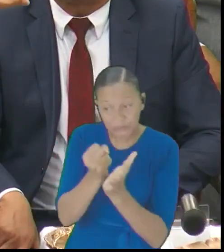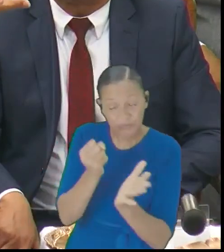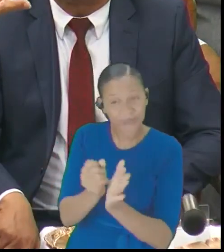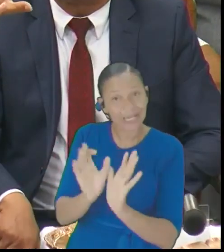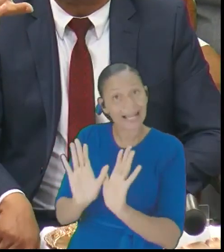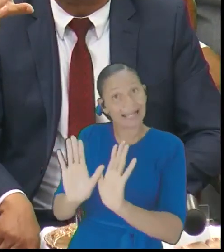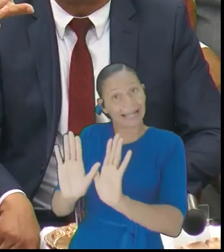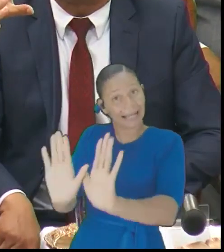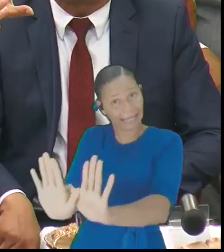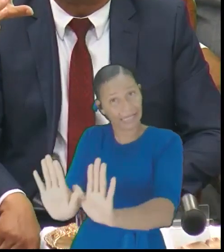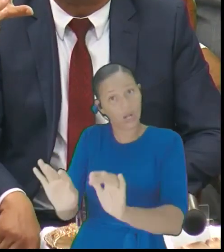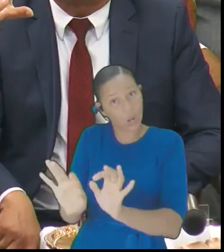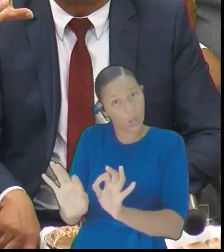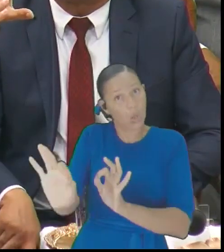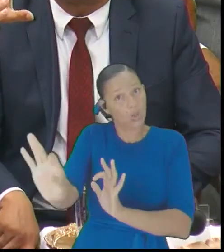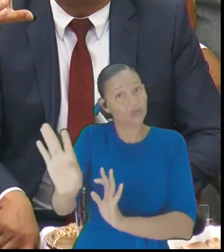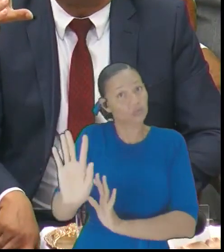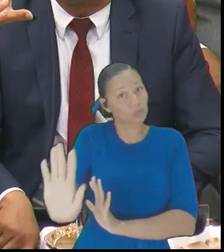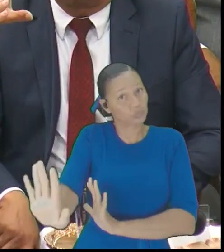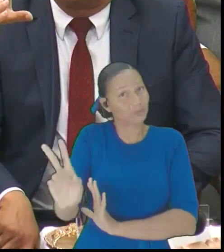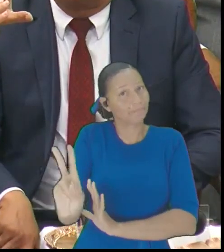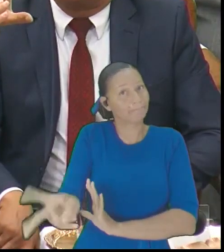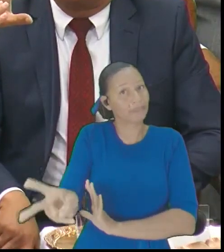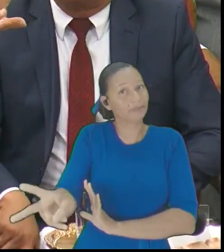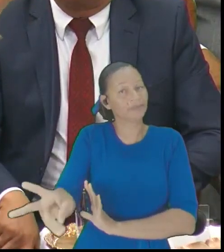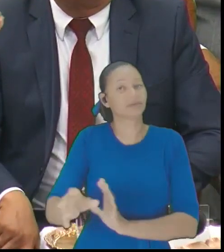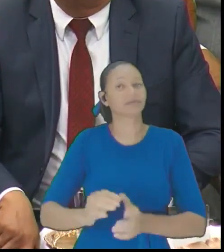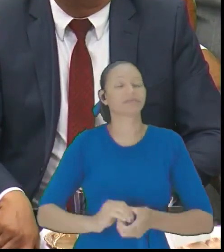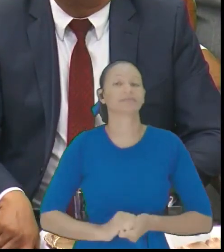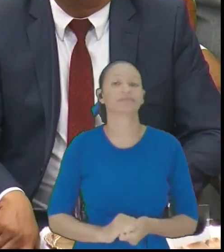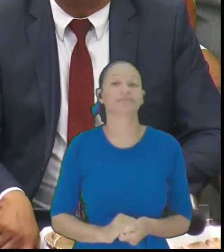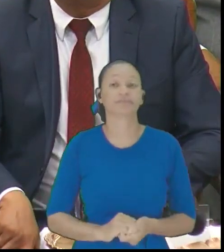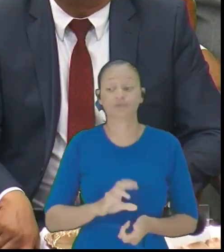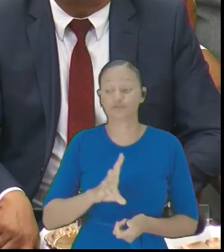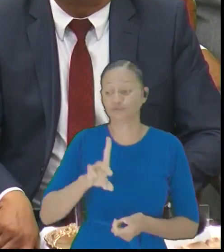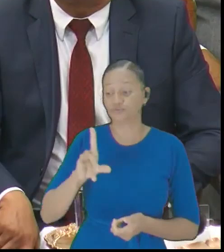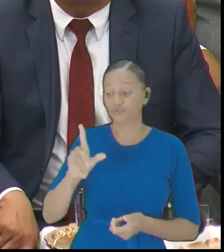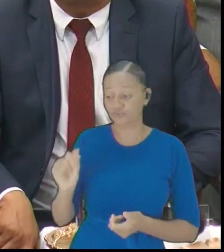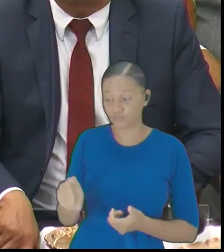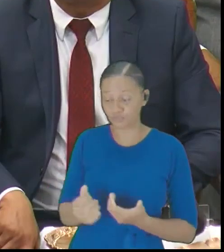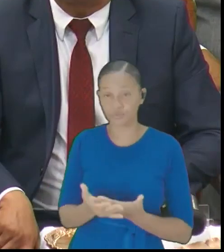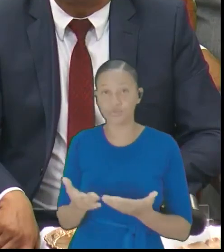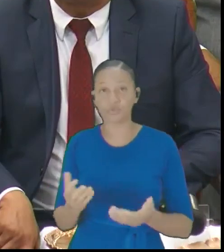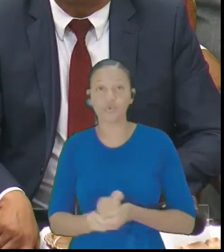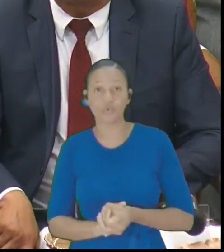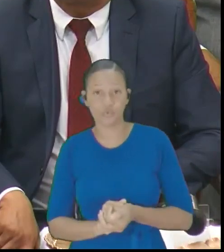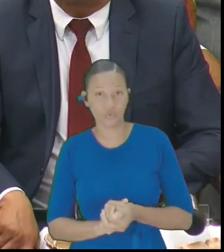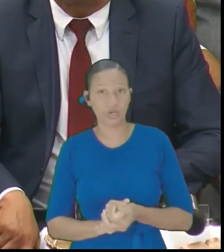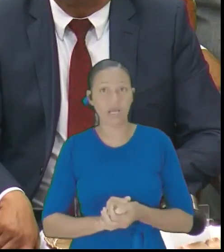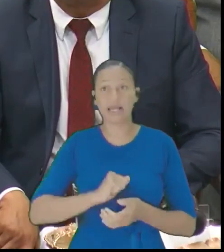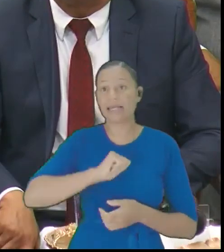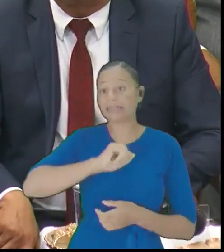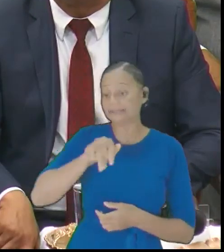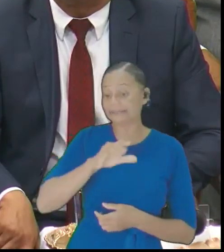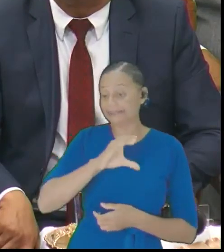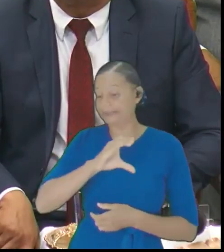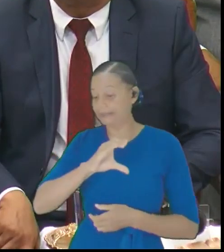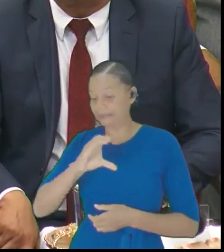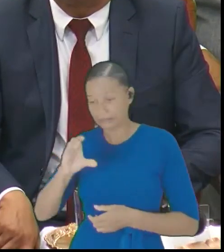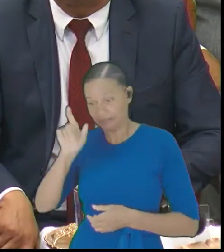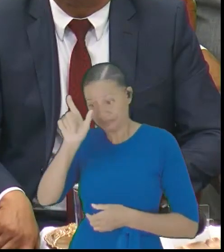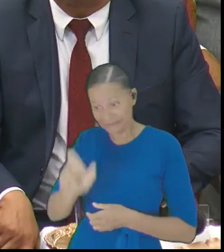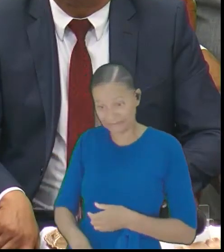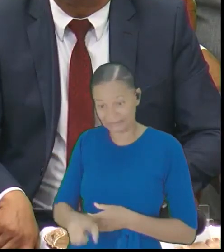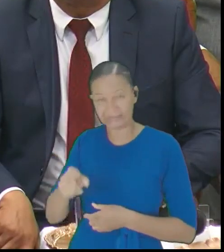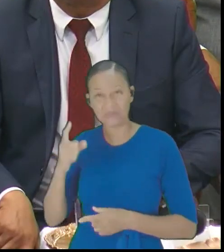larga lá. O dia que Jacó se encontrou com Esaú,